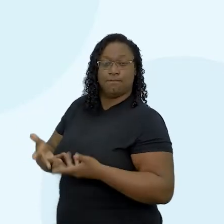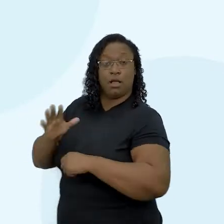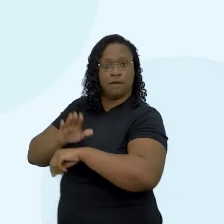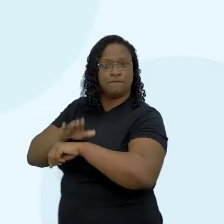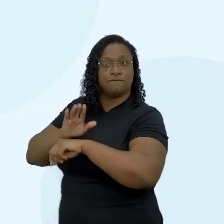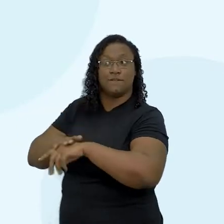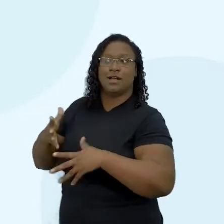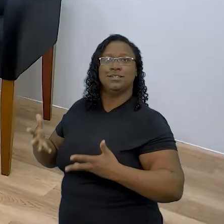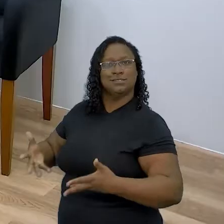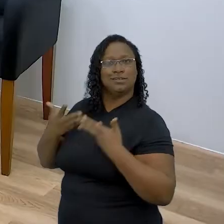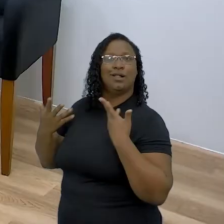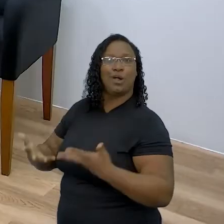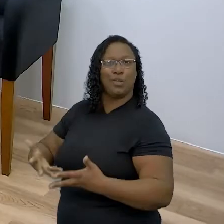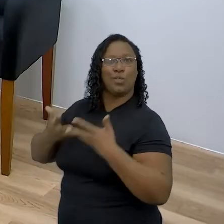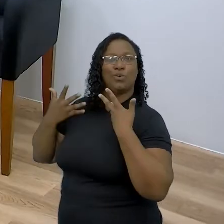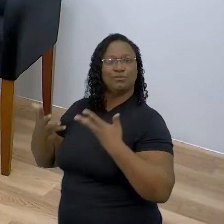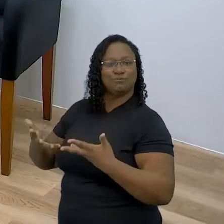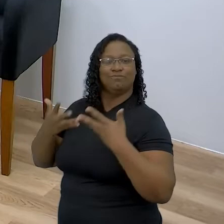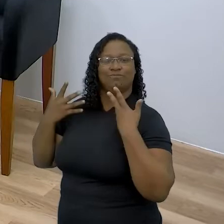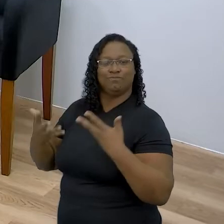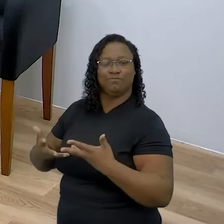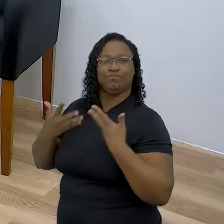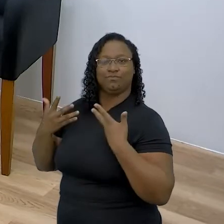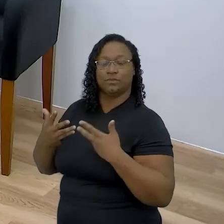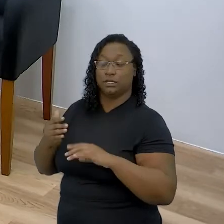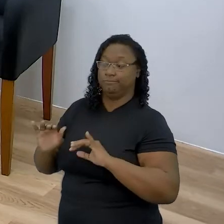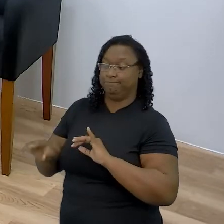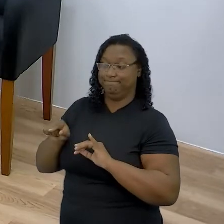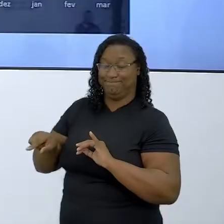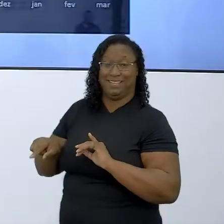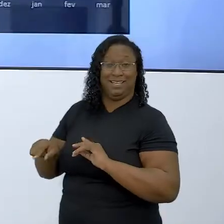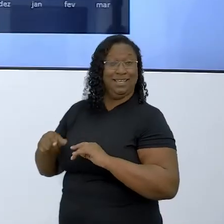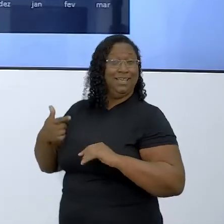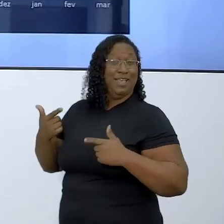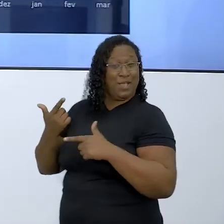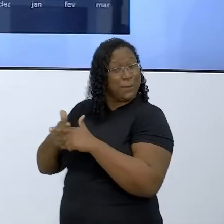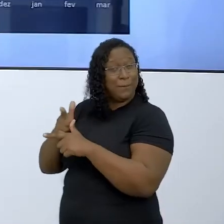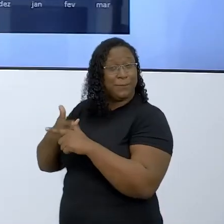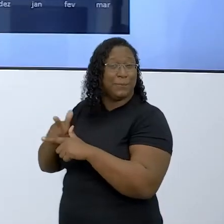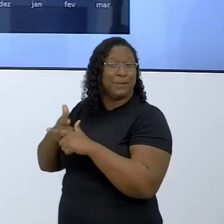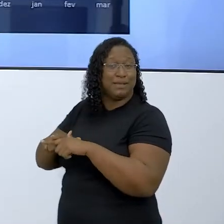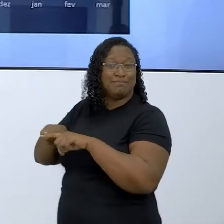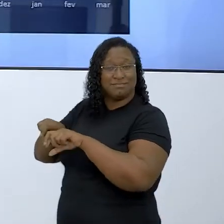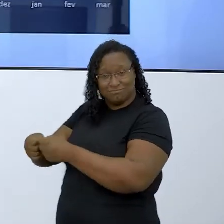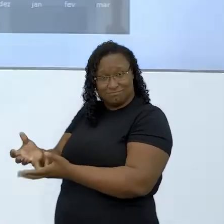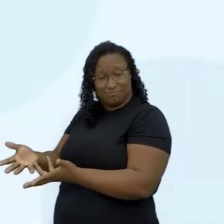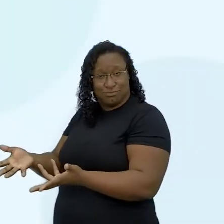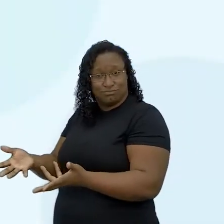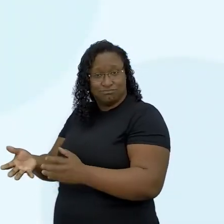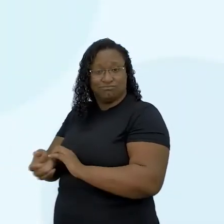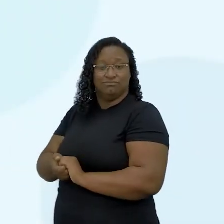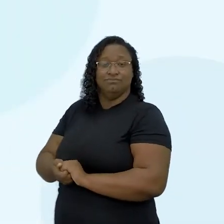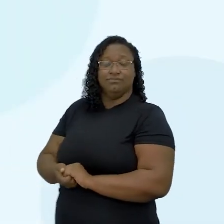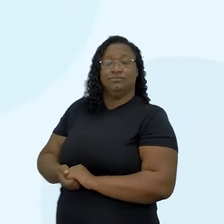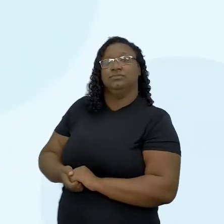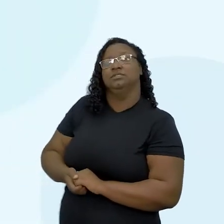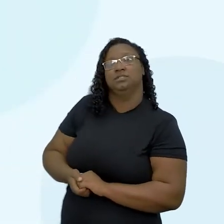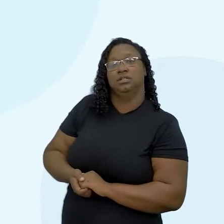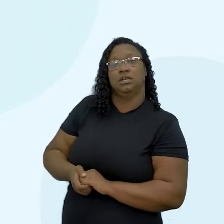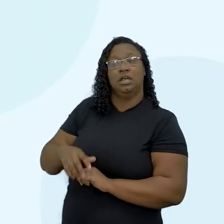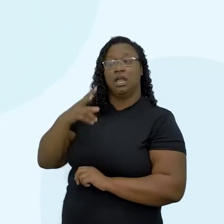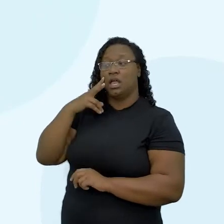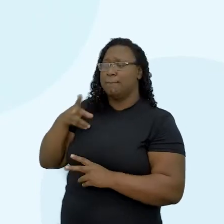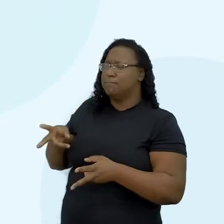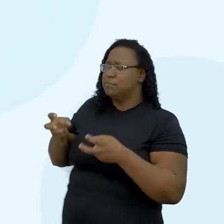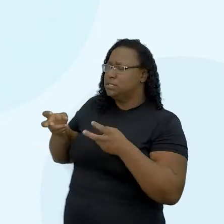com a letra bem, bem alta e o valor da porcentagem bem alto, né? Exato. E o aquecedor ali, né, ela viu que estava com